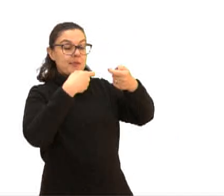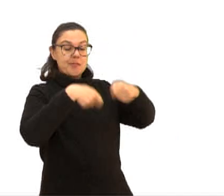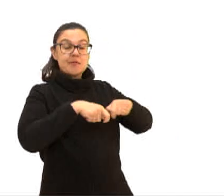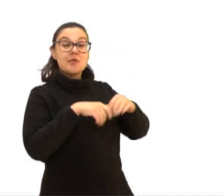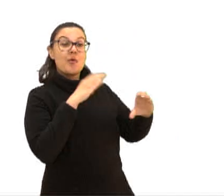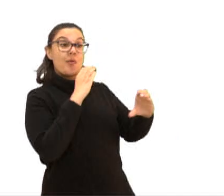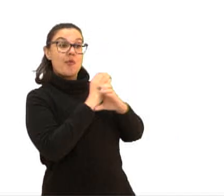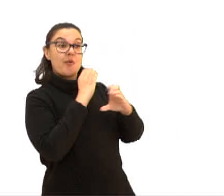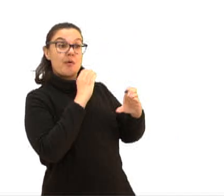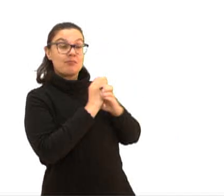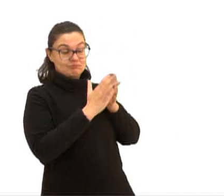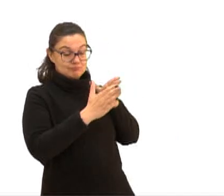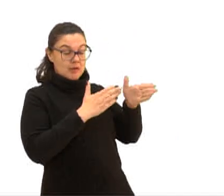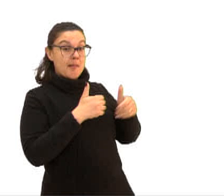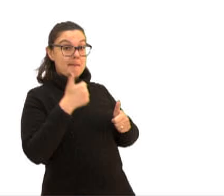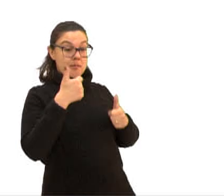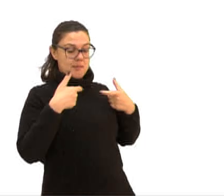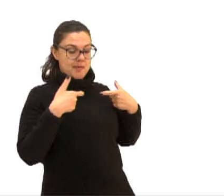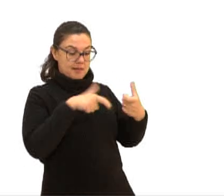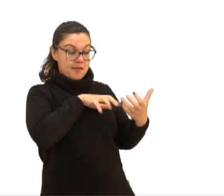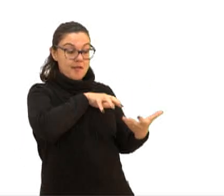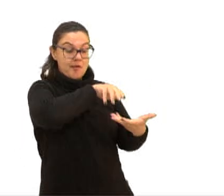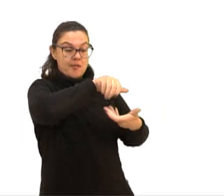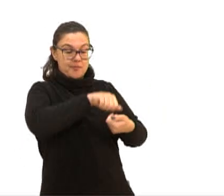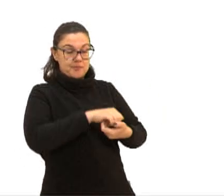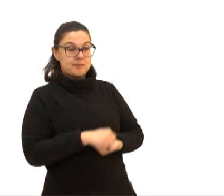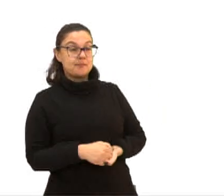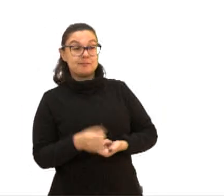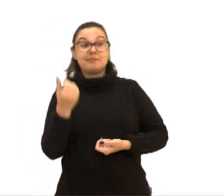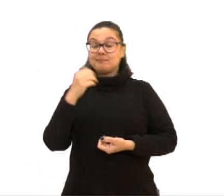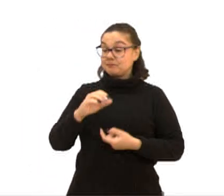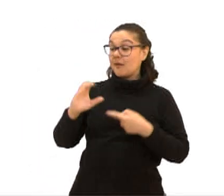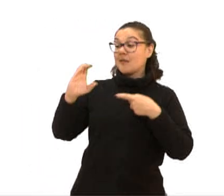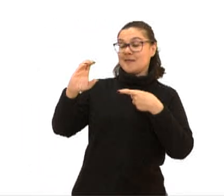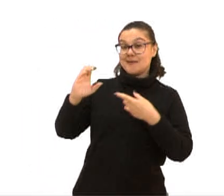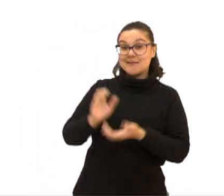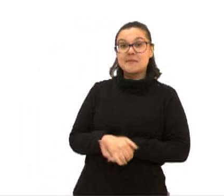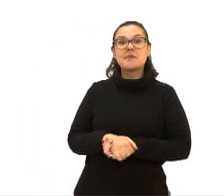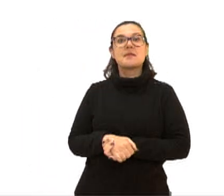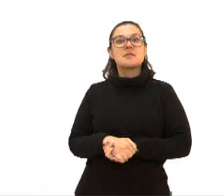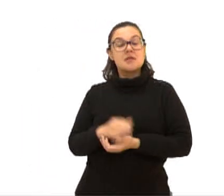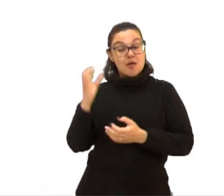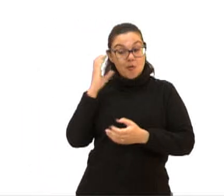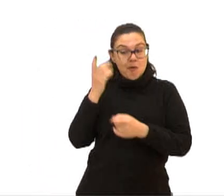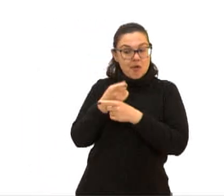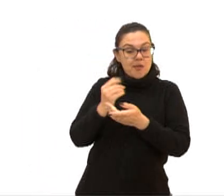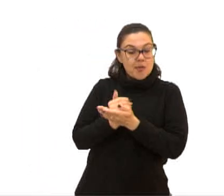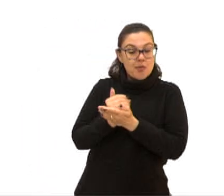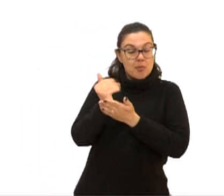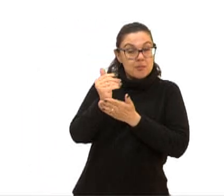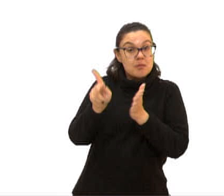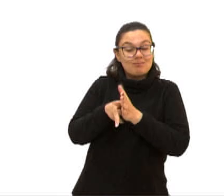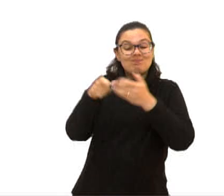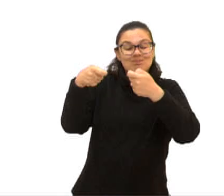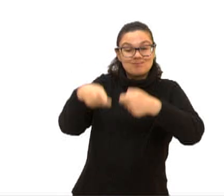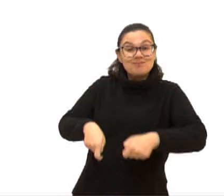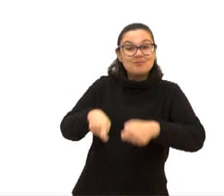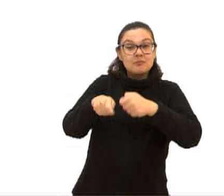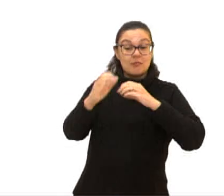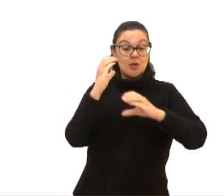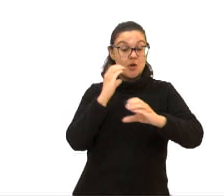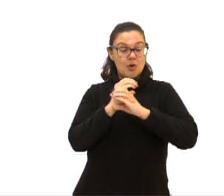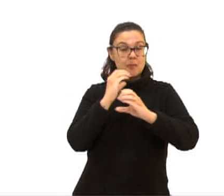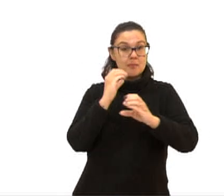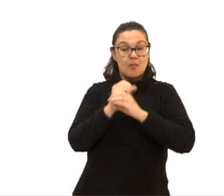necessidade de comunicação durante a Primeira Guerra Mundial. E letra C. O rádio surgiu como pela necessidade de